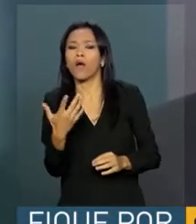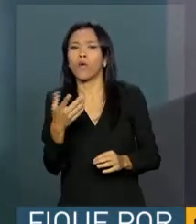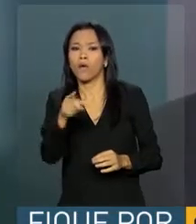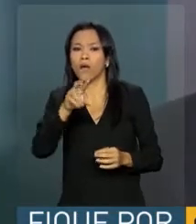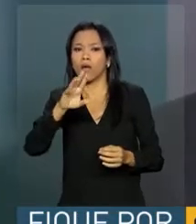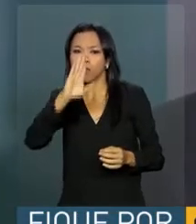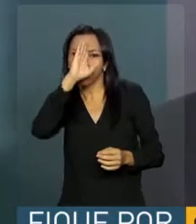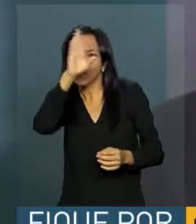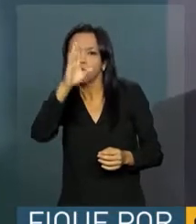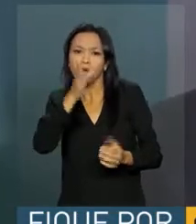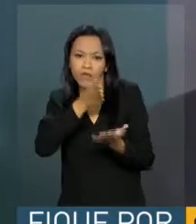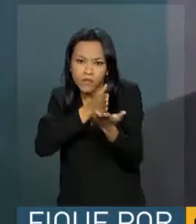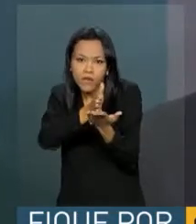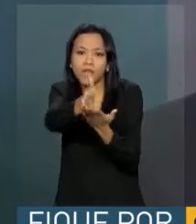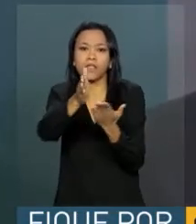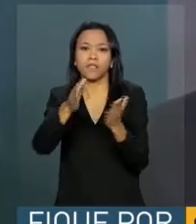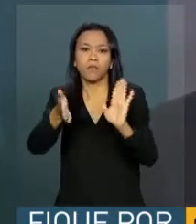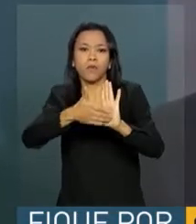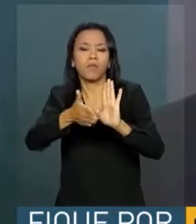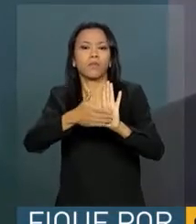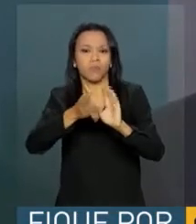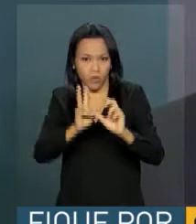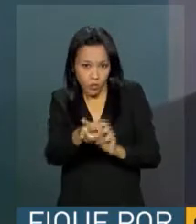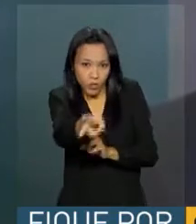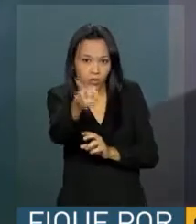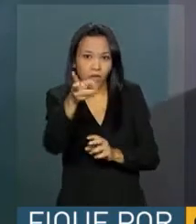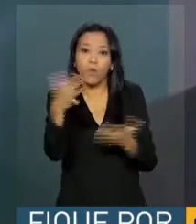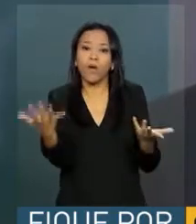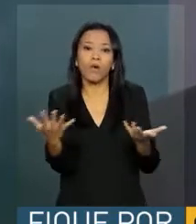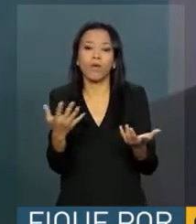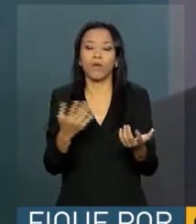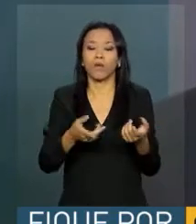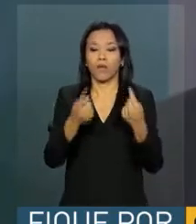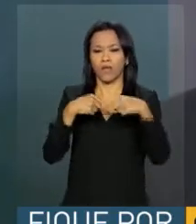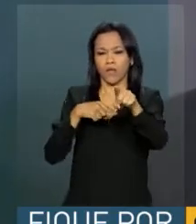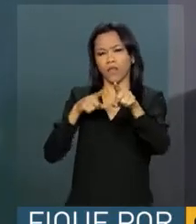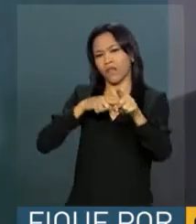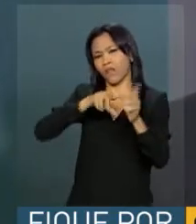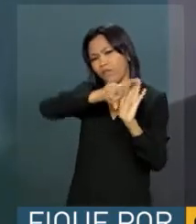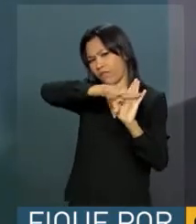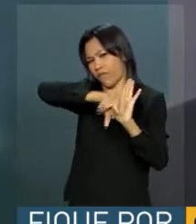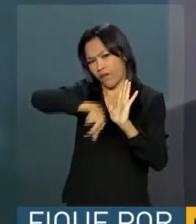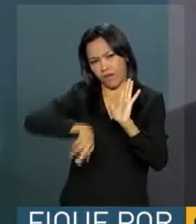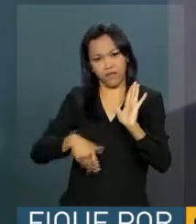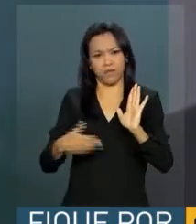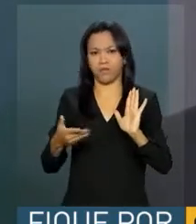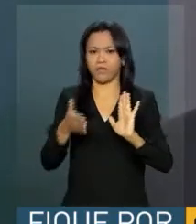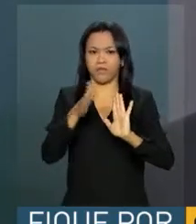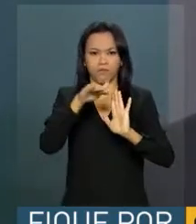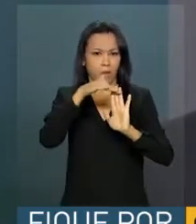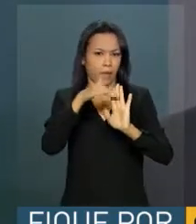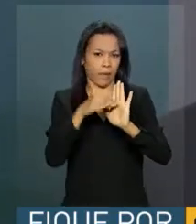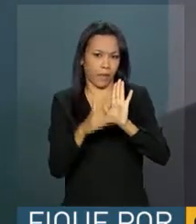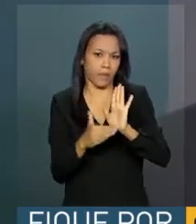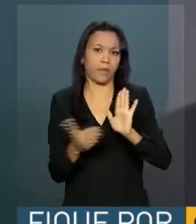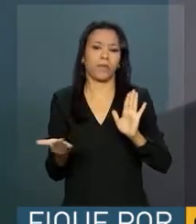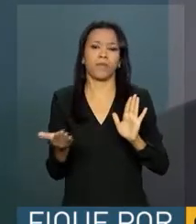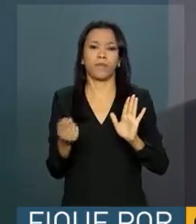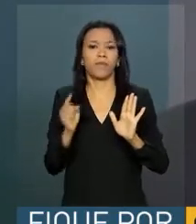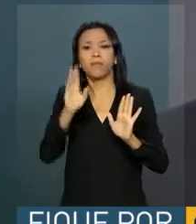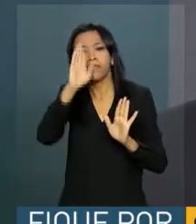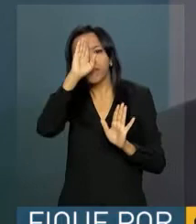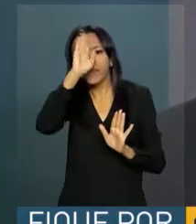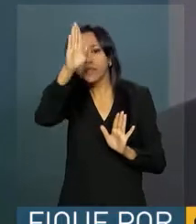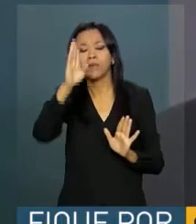que vai ser perseguida para tentar melhorar? Não, existe uma série de aspectos aí, né? Em primeiro lugar, a